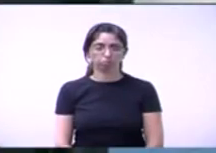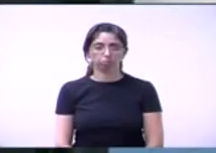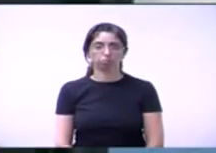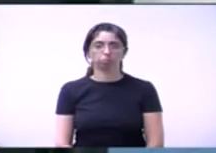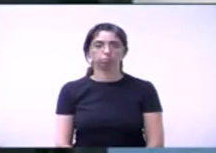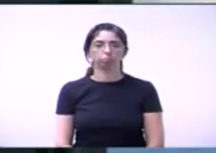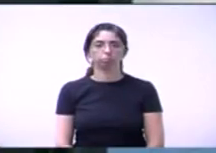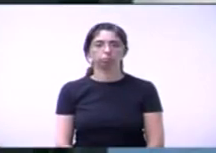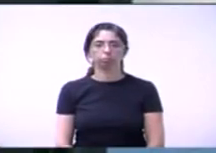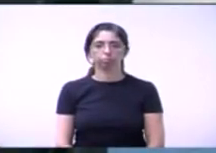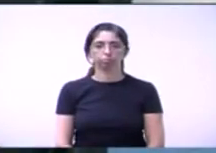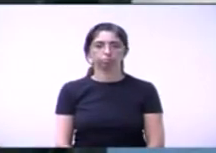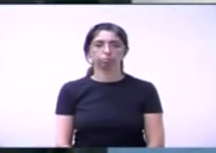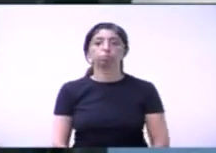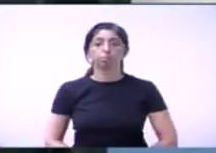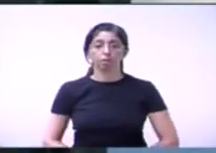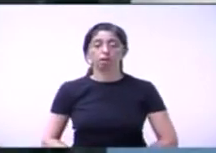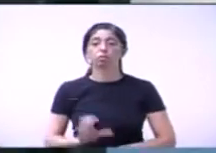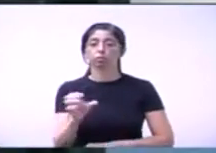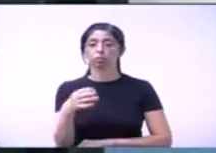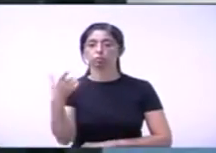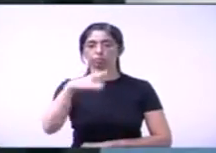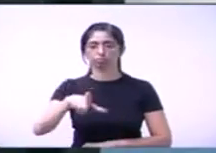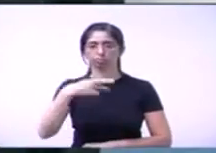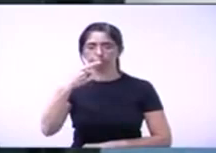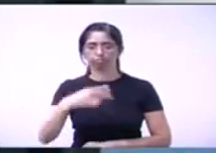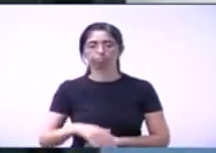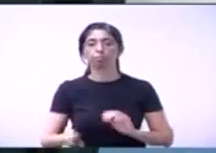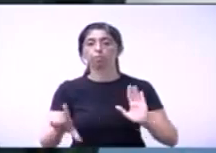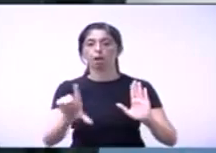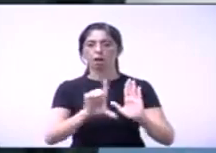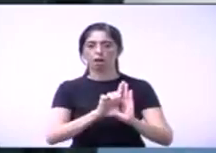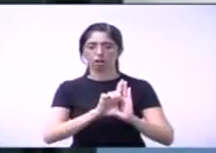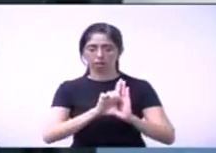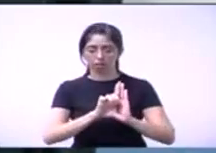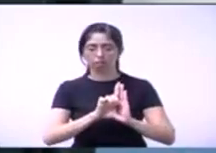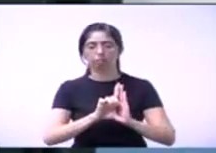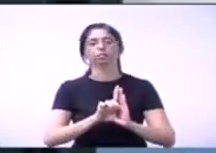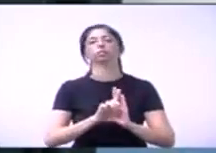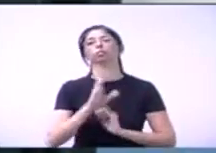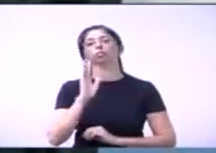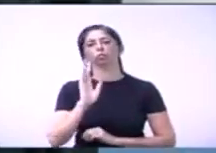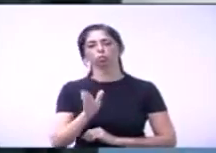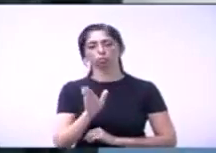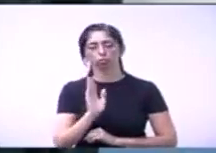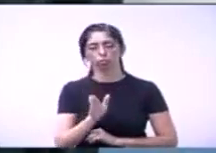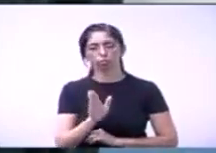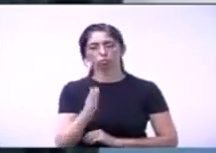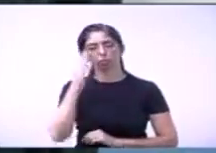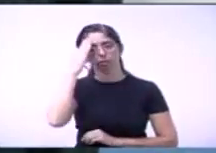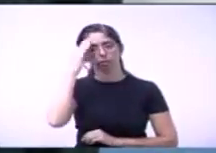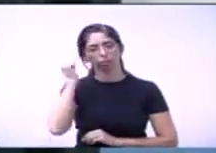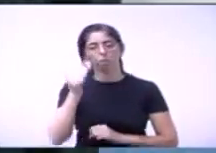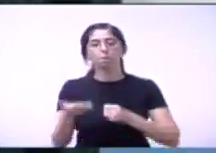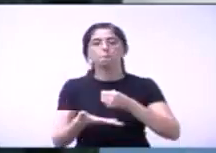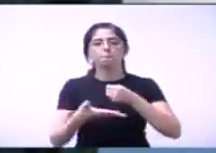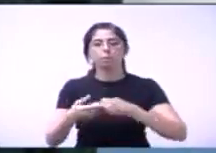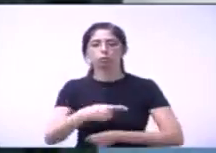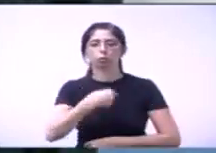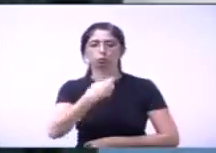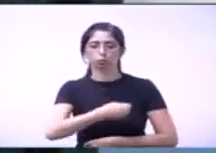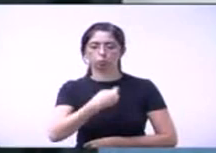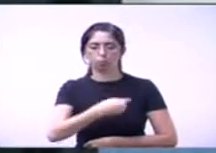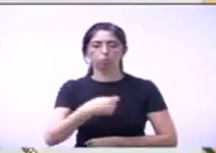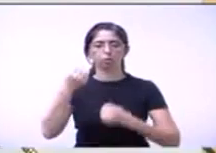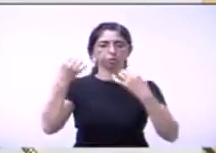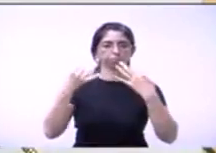vontade. A lei ela foi bem embasada pelo vereador Dr. João Mota quando se diz ao legislar sobre